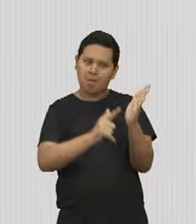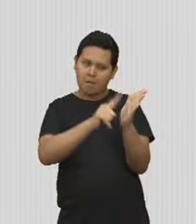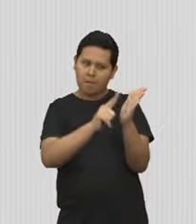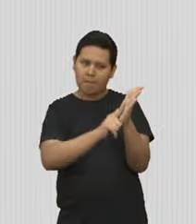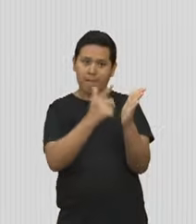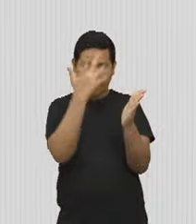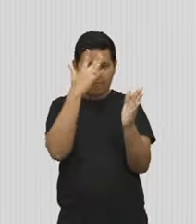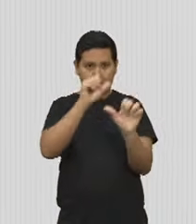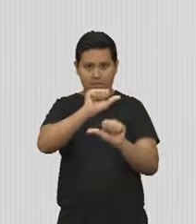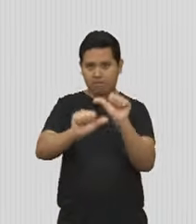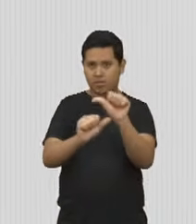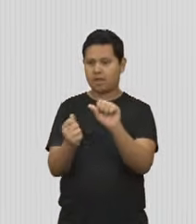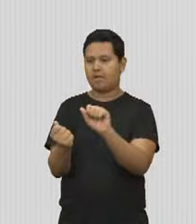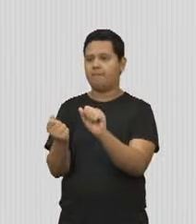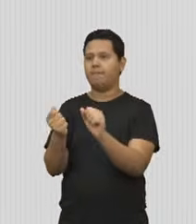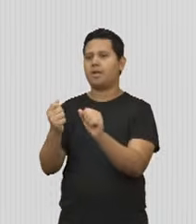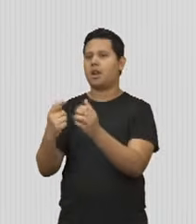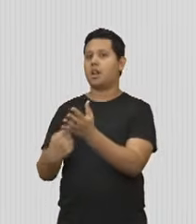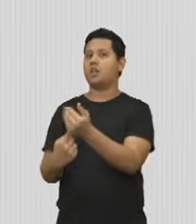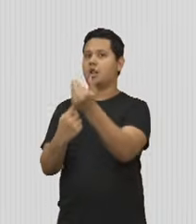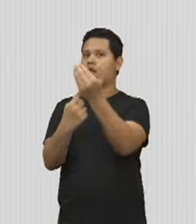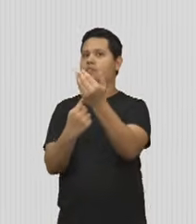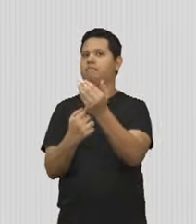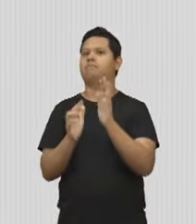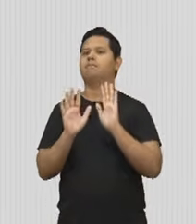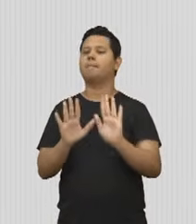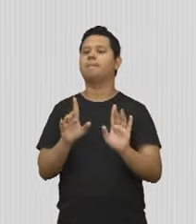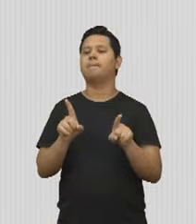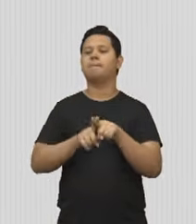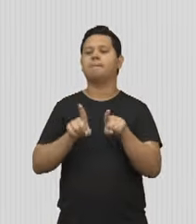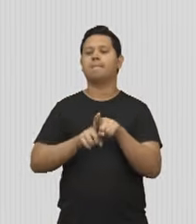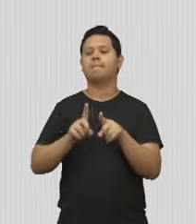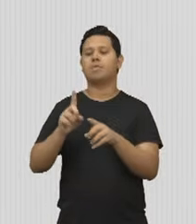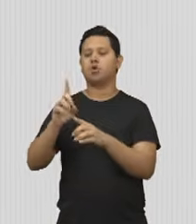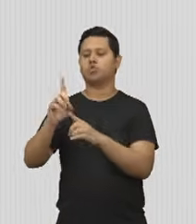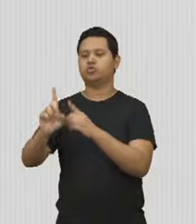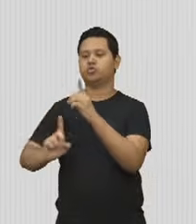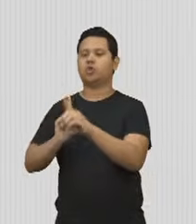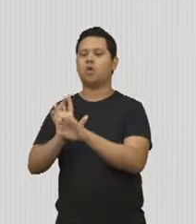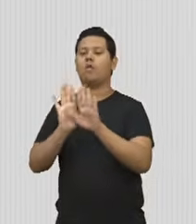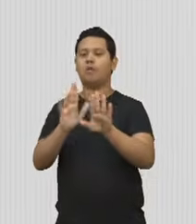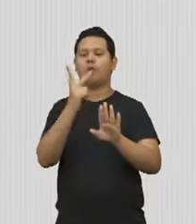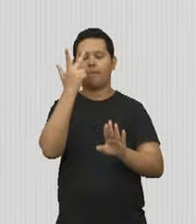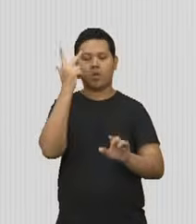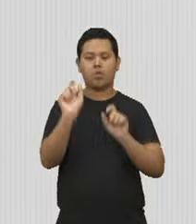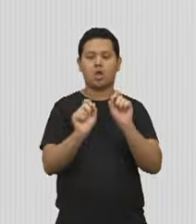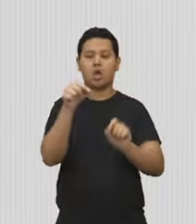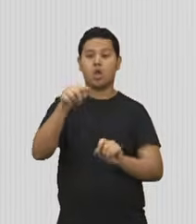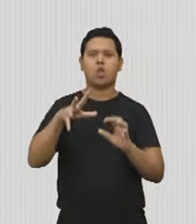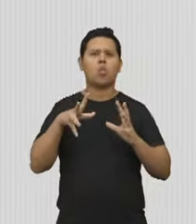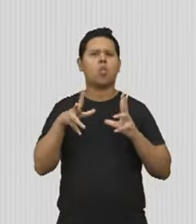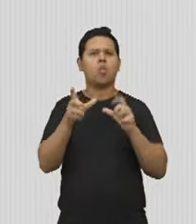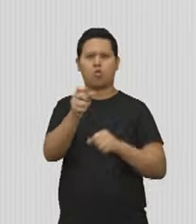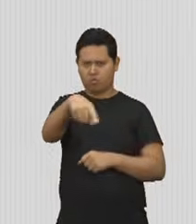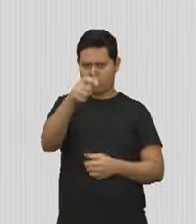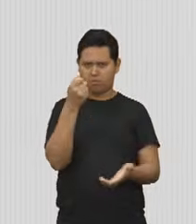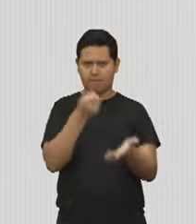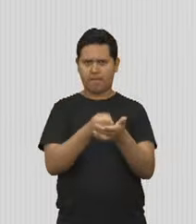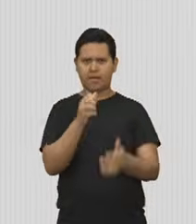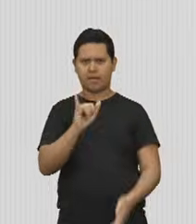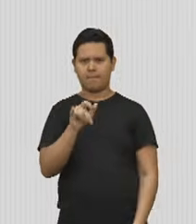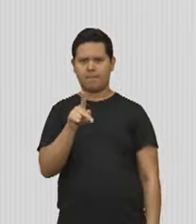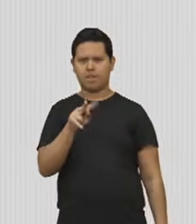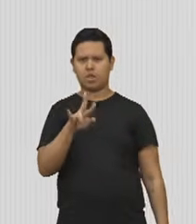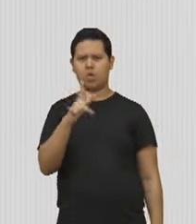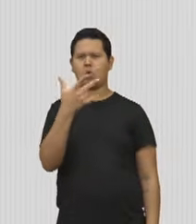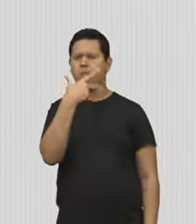meio eletrônico. E agora, uma importante novidade que é bom destacar aqui. Aqui, todo mundo paga IPTU, né? O